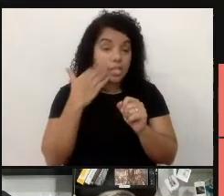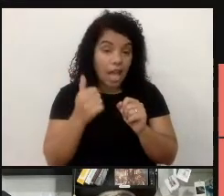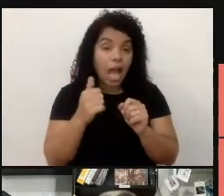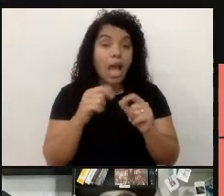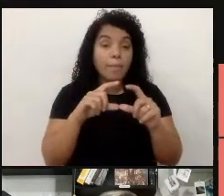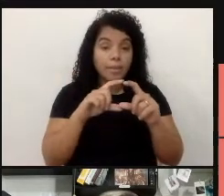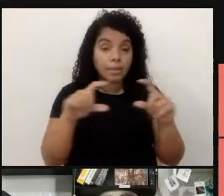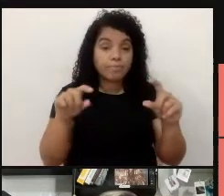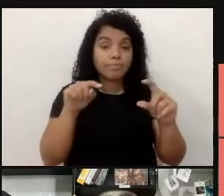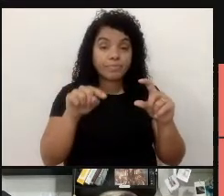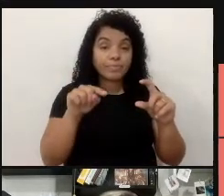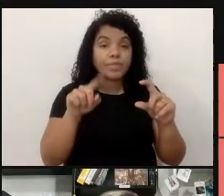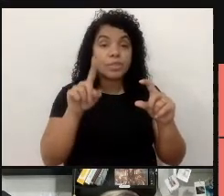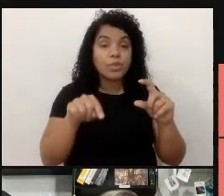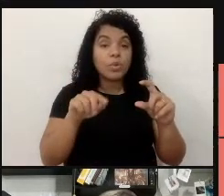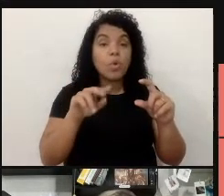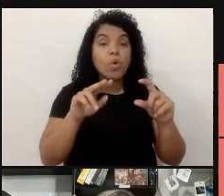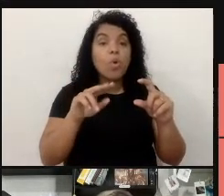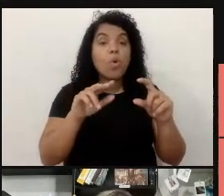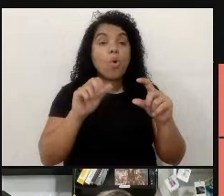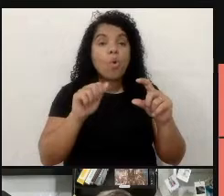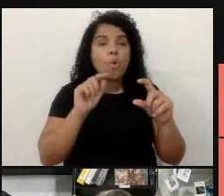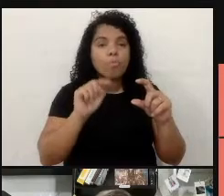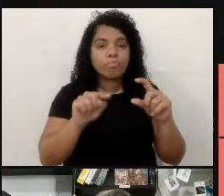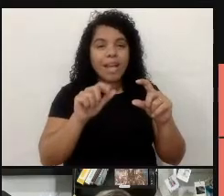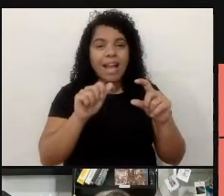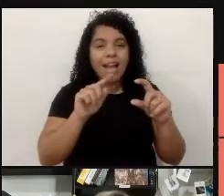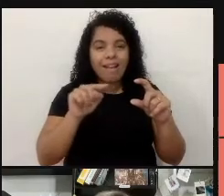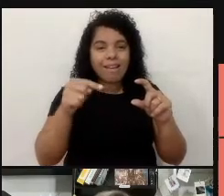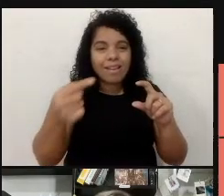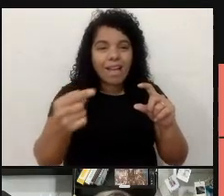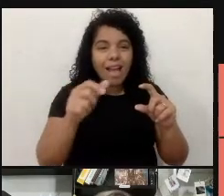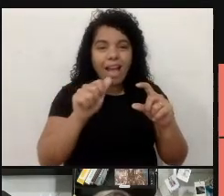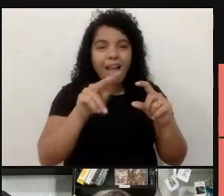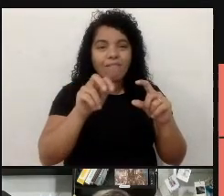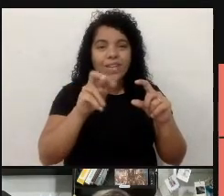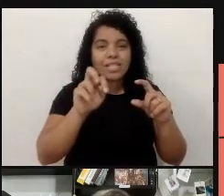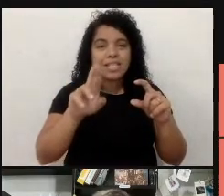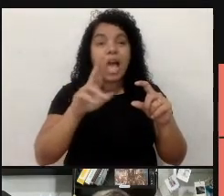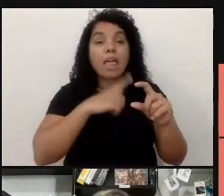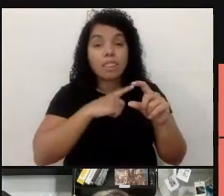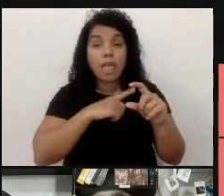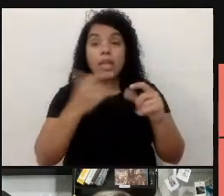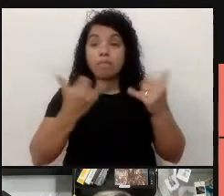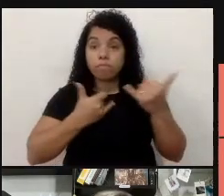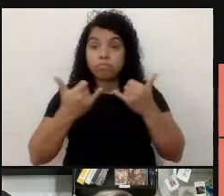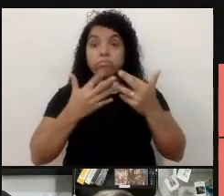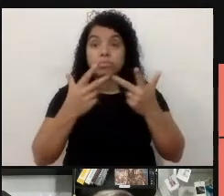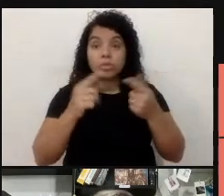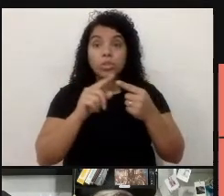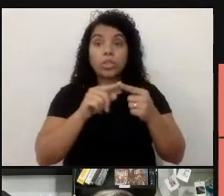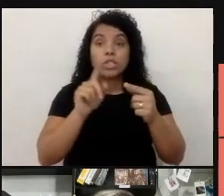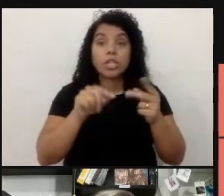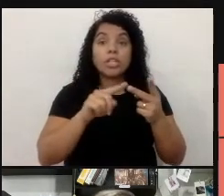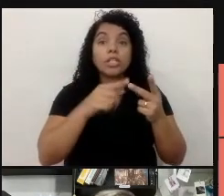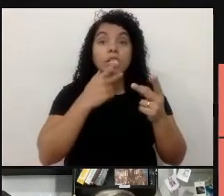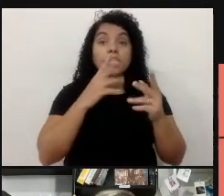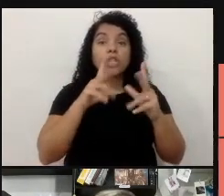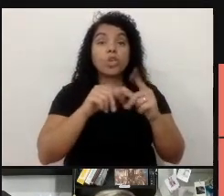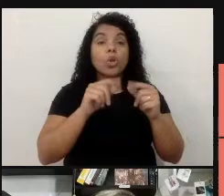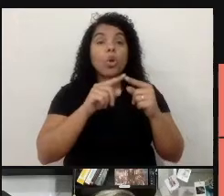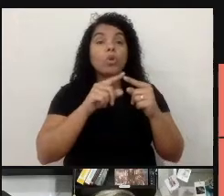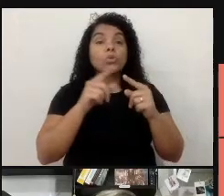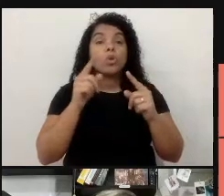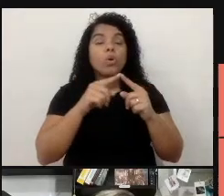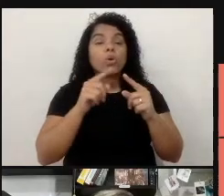avançar, ele tem ali muitas informações para a gente, ele tem ali todo o contexto core do botão